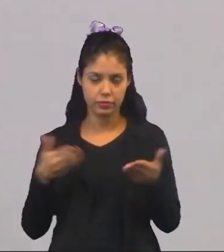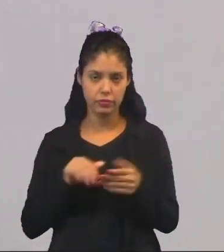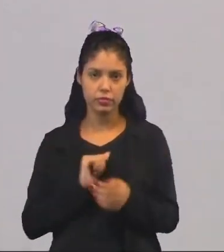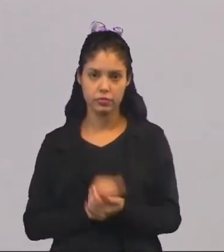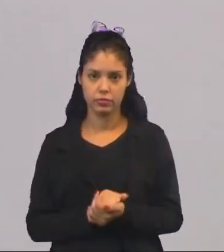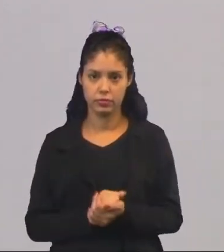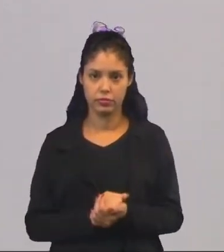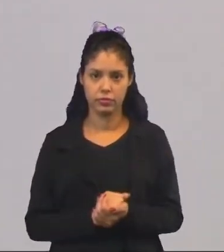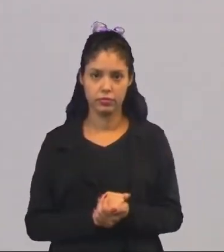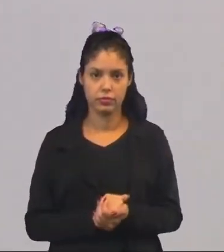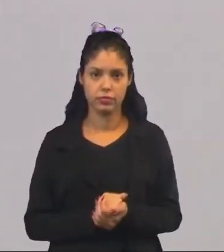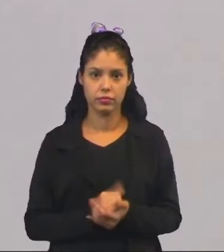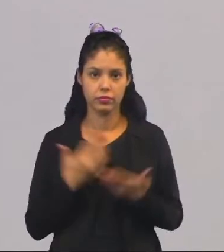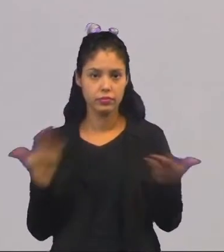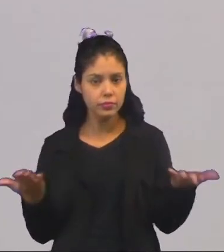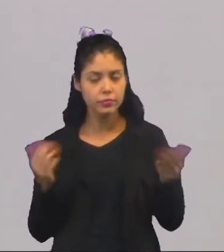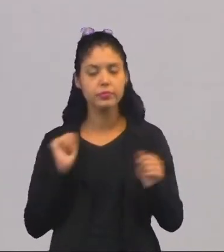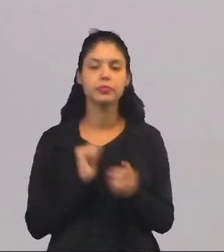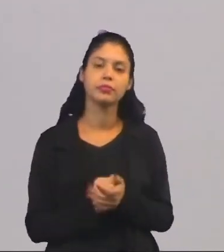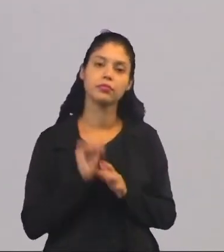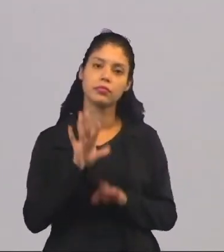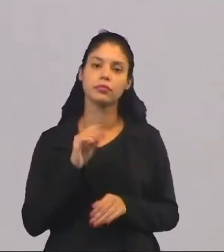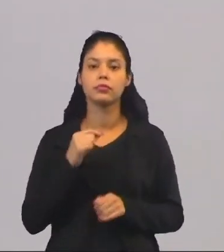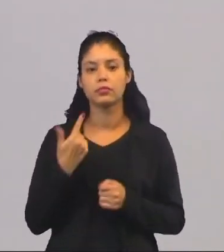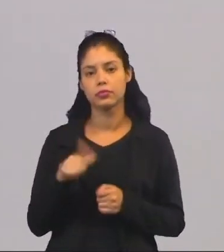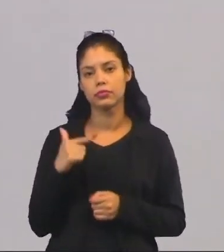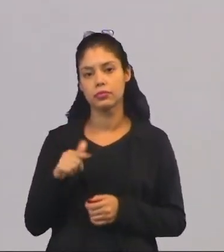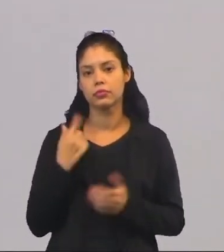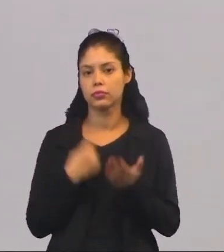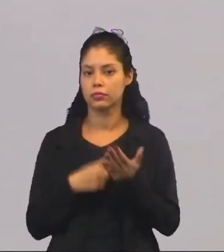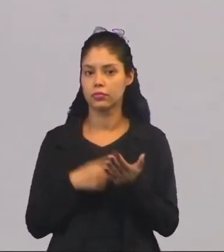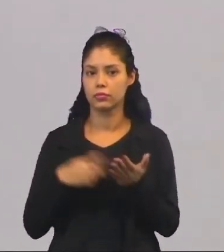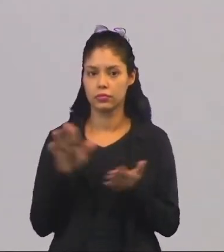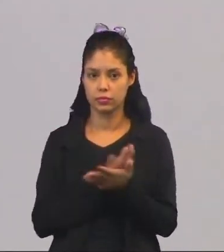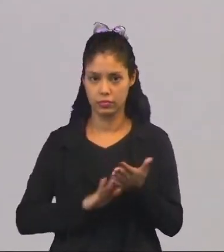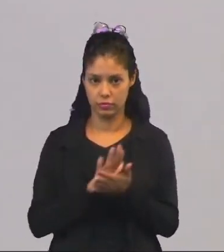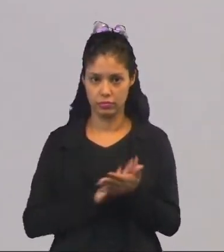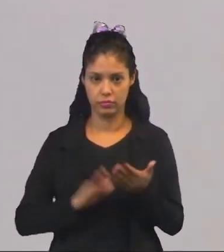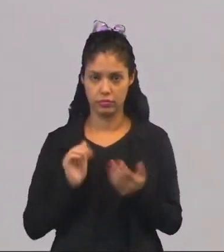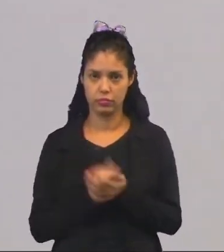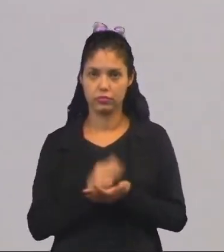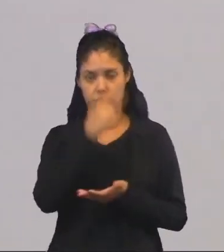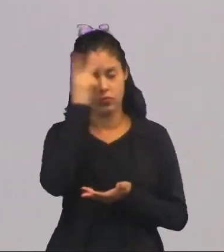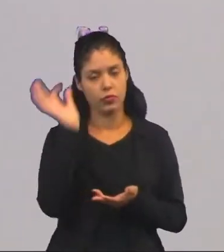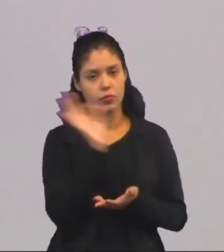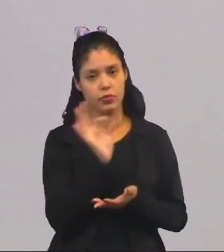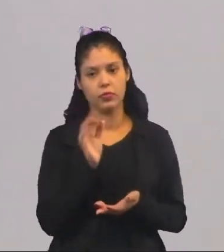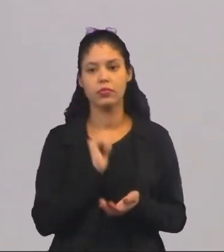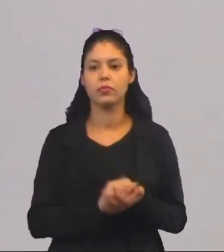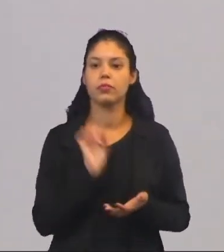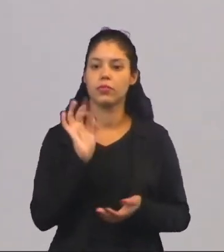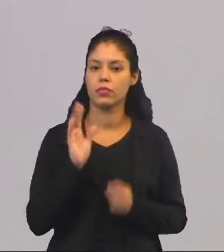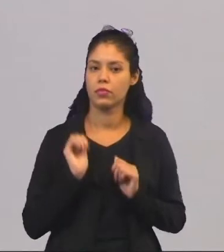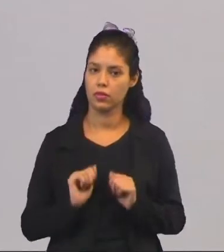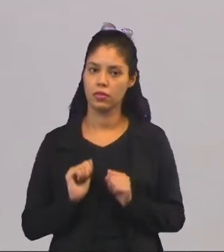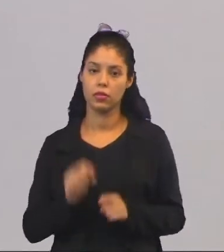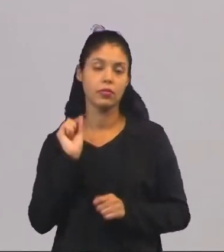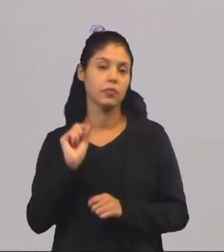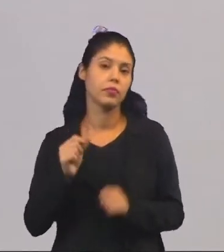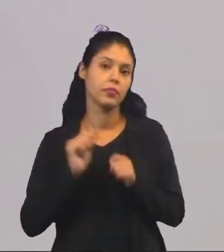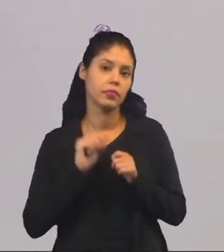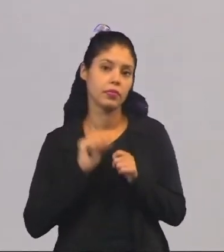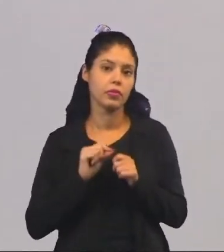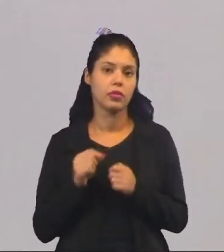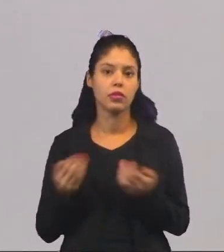só sombra e água fresca. Então, nesse momento que você não tem compromisso com nada, com ninguém, é só consigo. E aí, o que eu vou